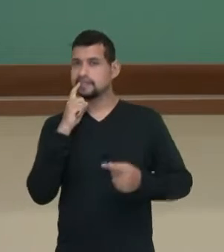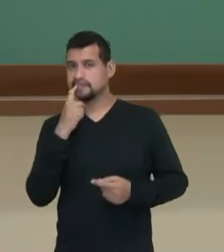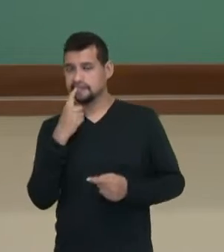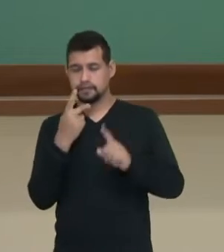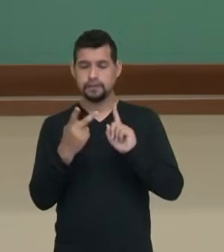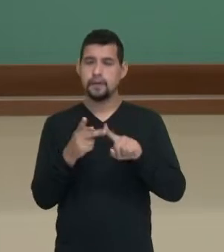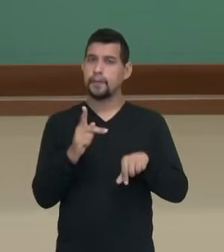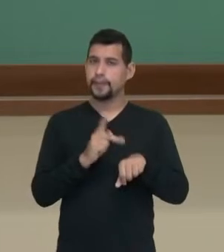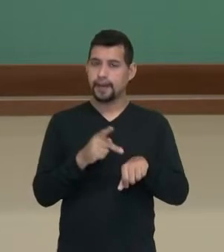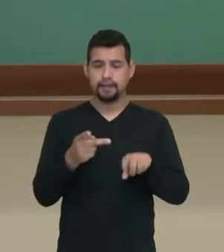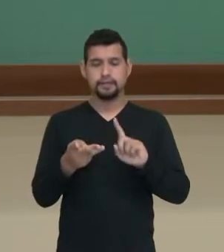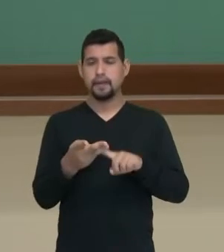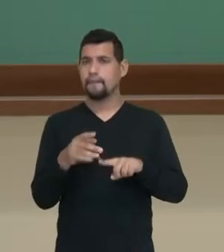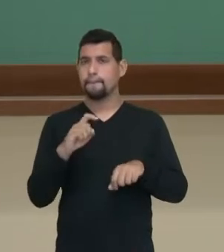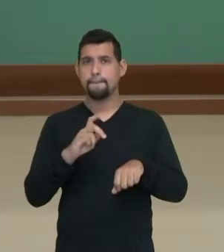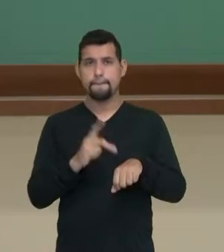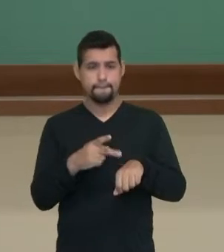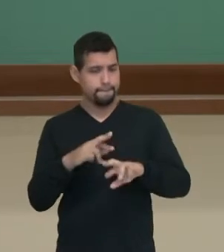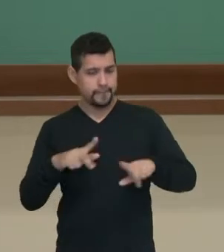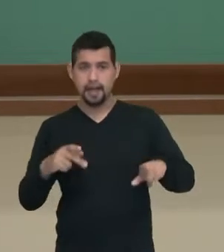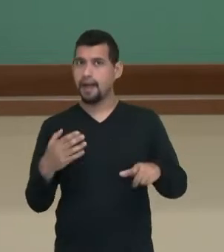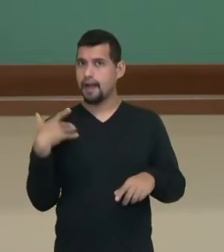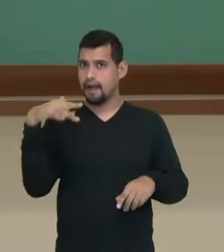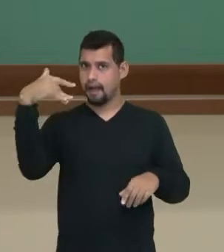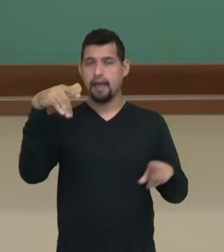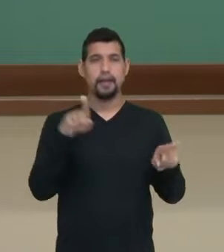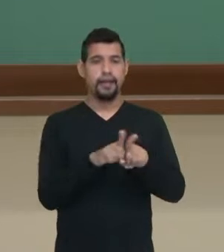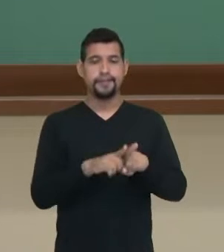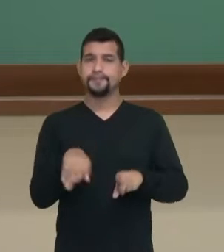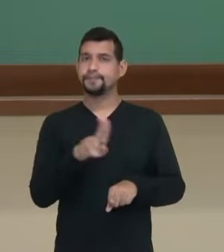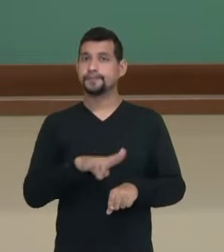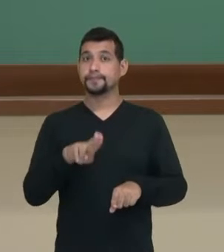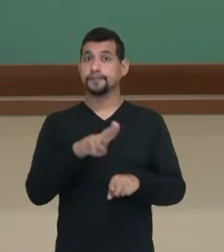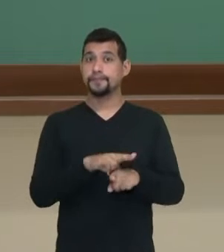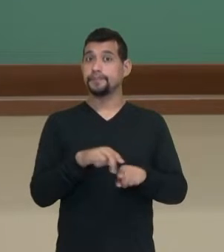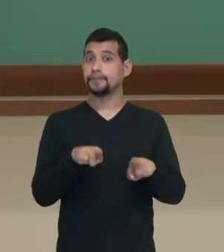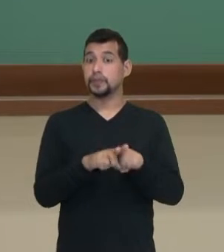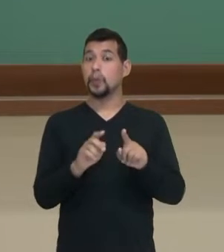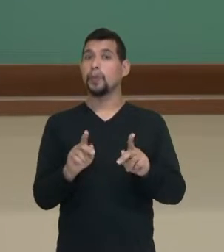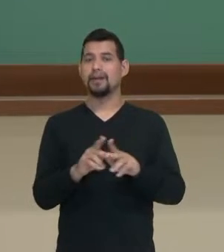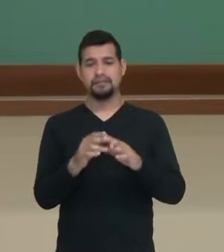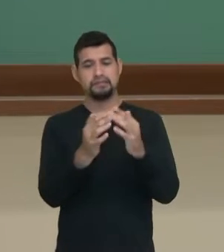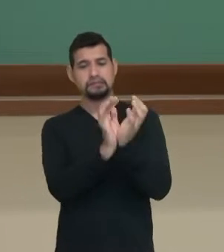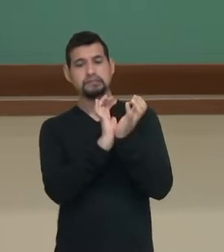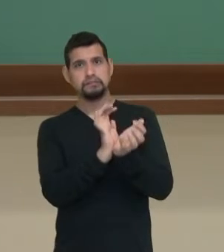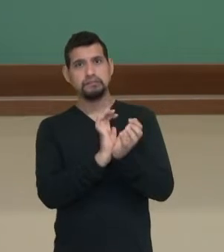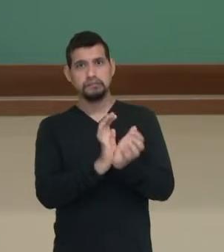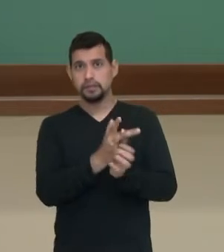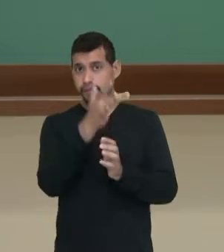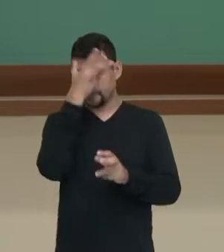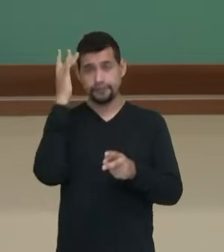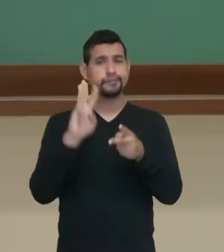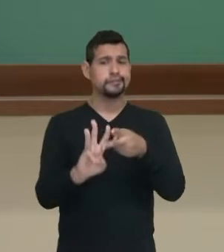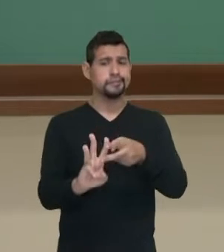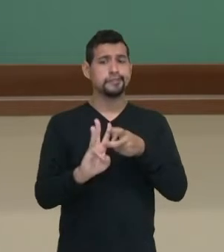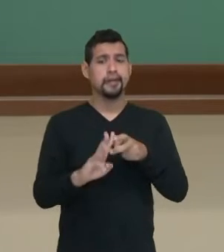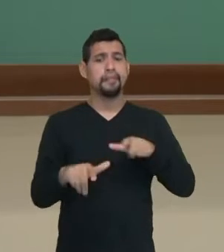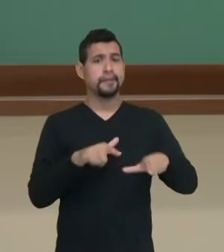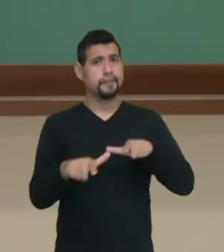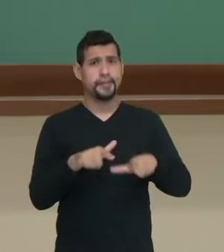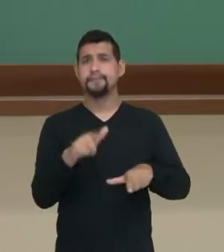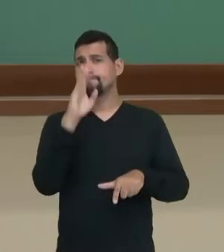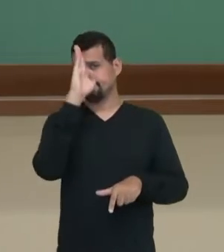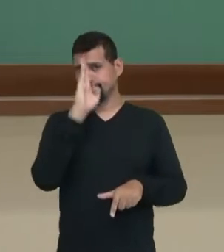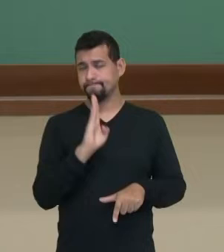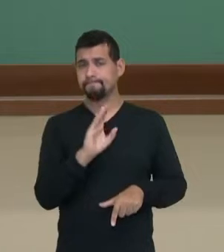como prata, pedras preciosas, e também a escravização da população indígena, servindo aí como mão de obra forçada para outras